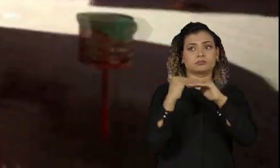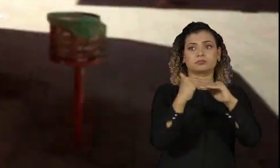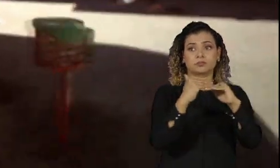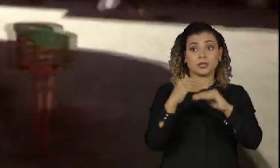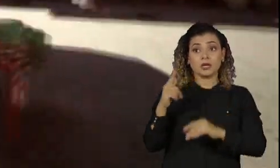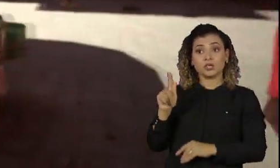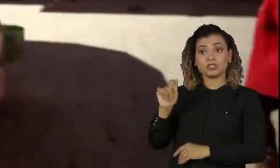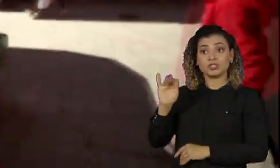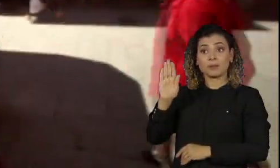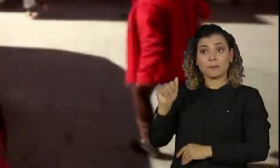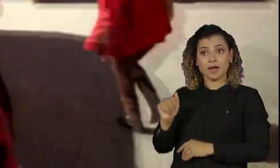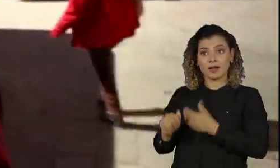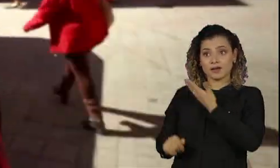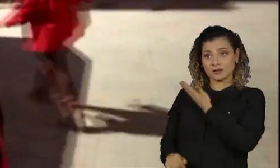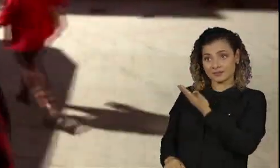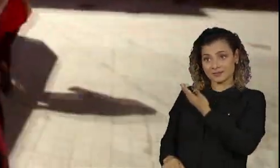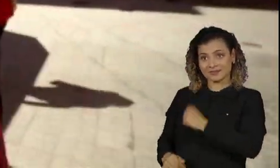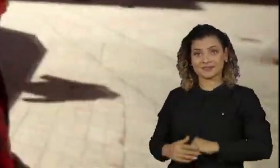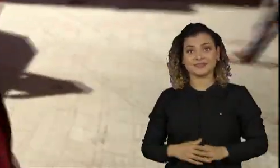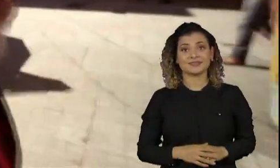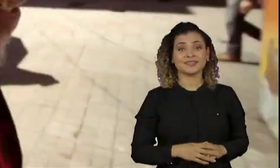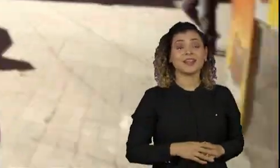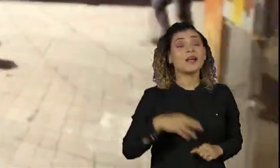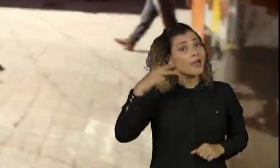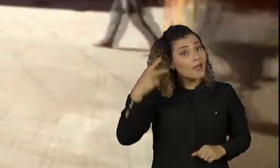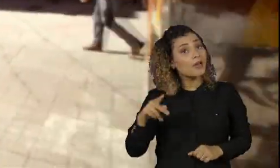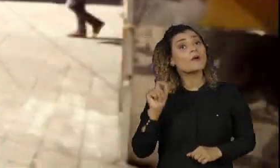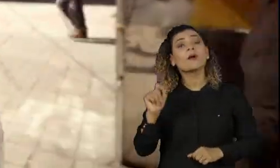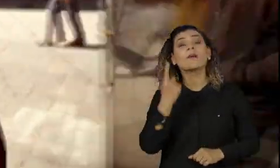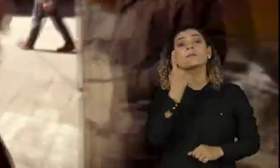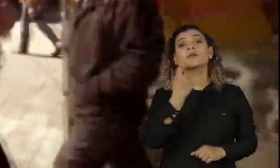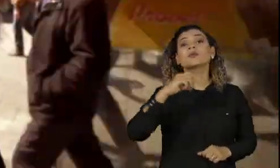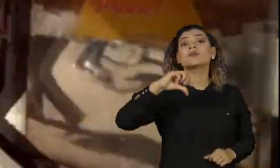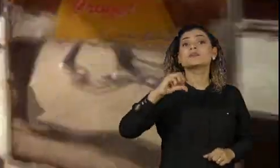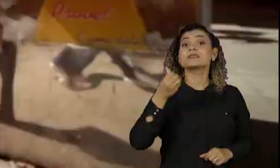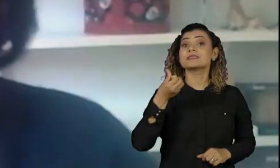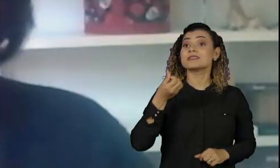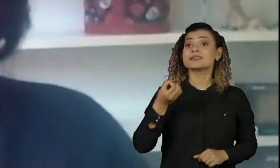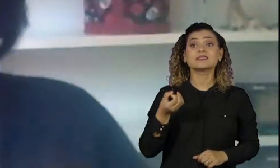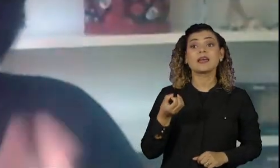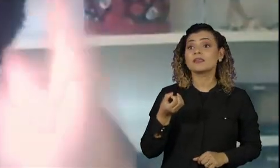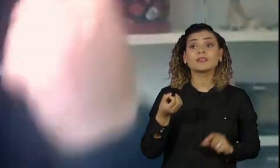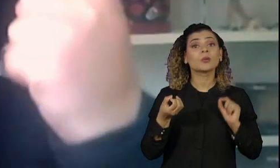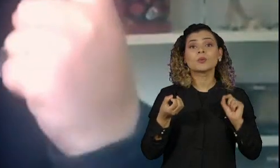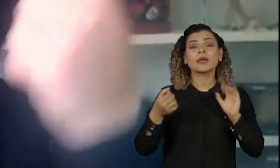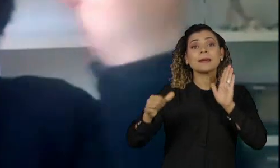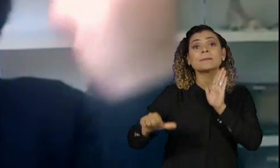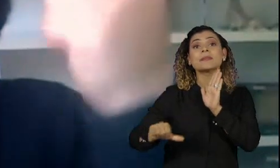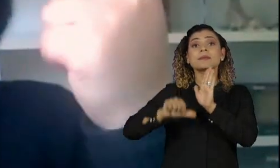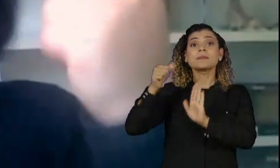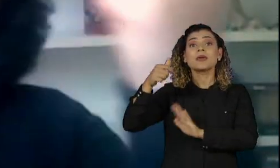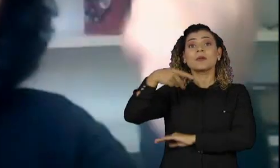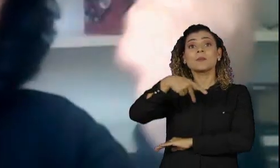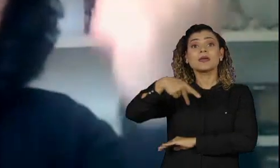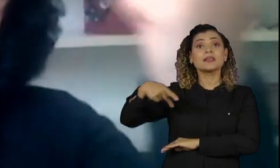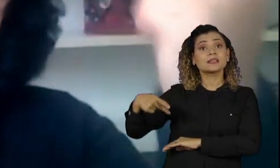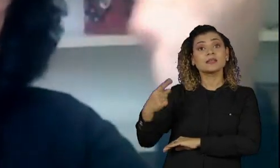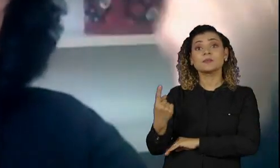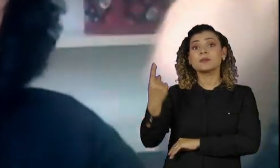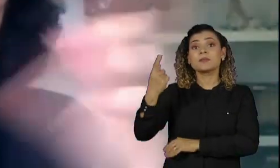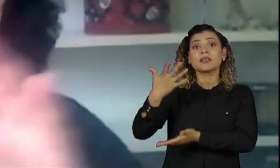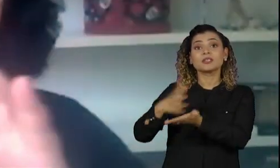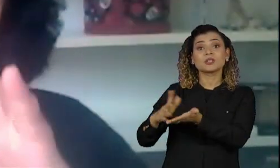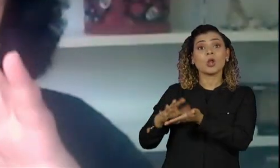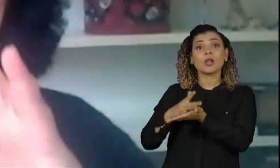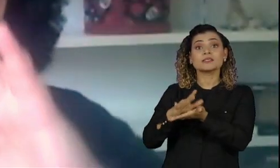Giba é, nesse momento, em 1960, o primeiro presidente da primeira escola de